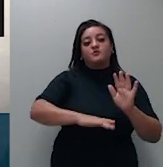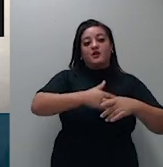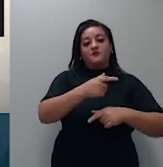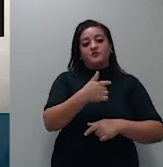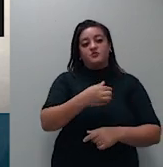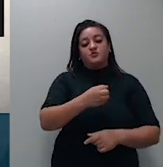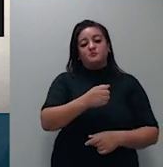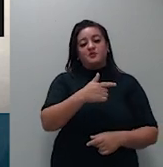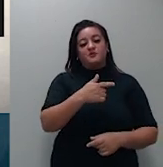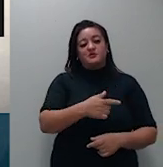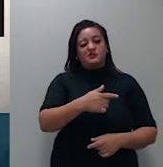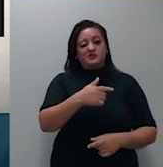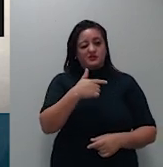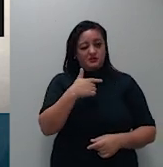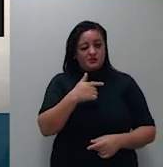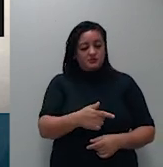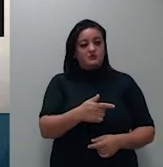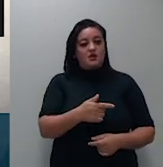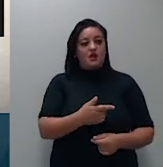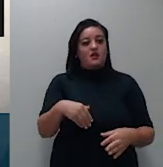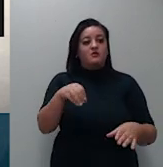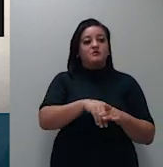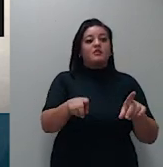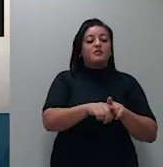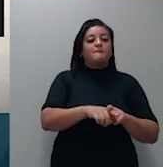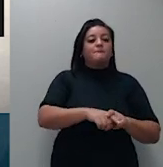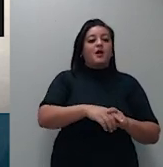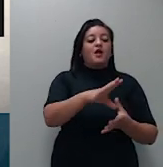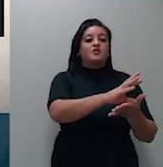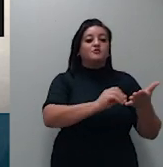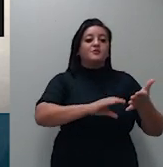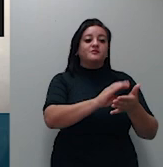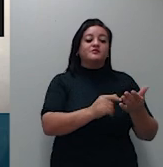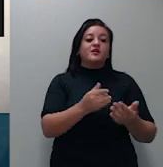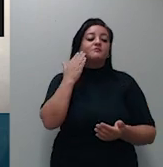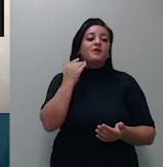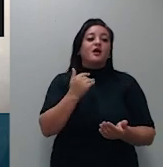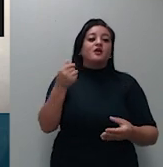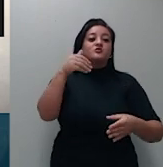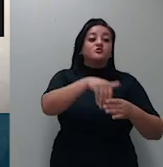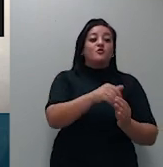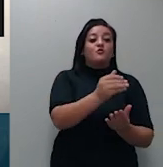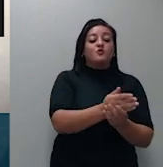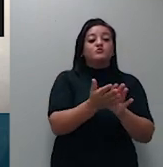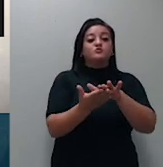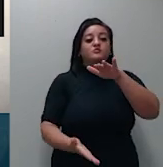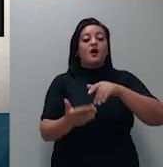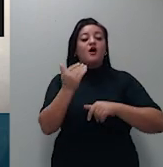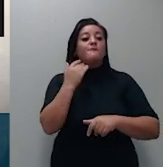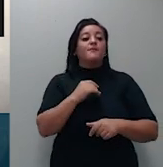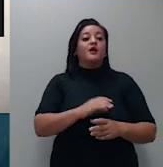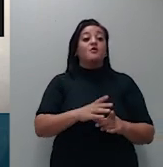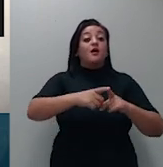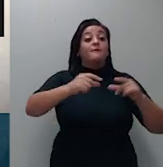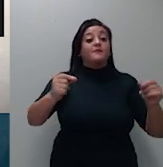com a juntada dos extratos bancário o banco credor resolveu criar